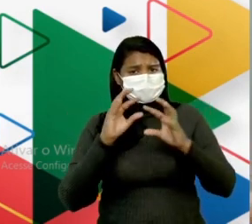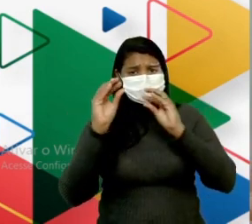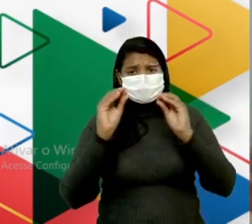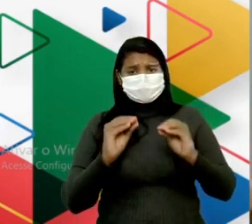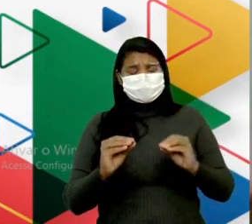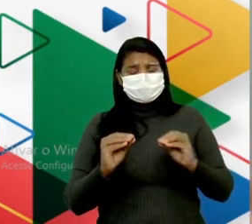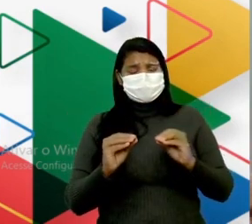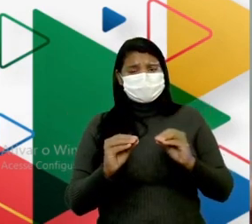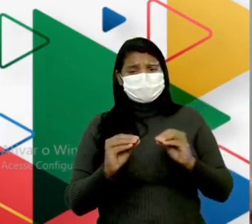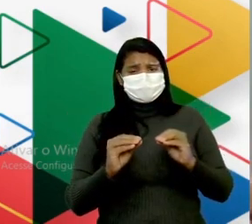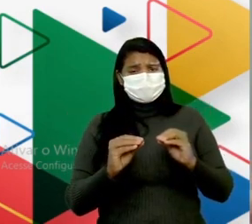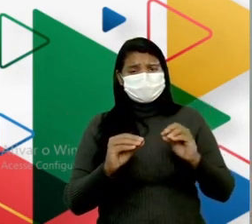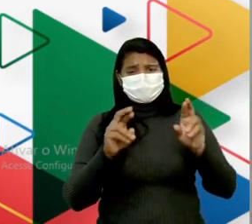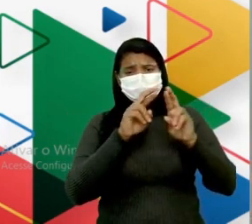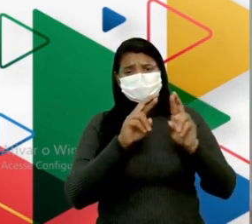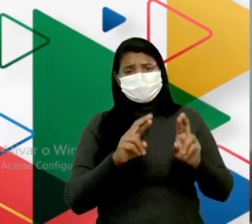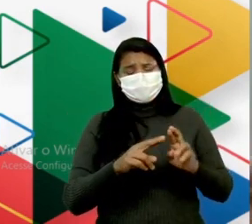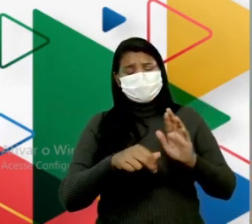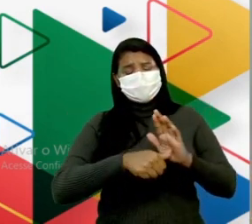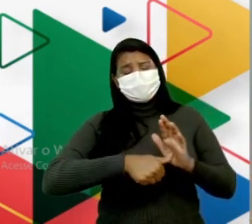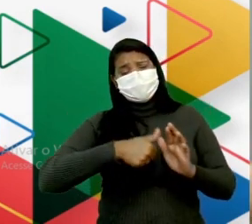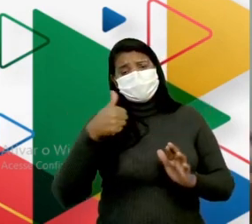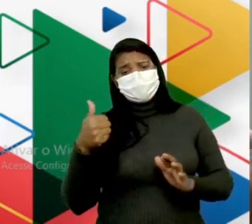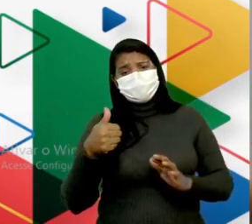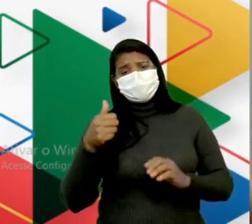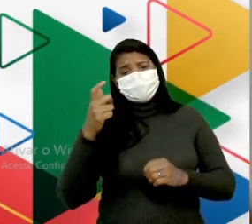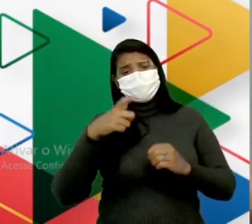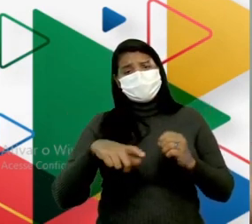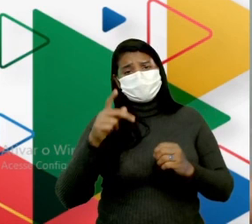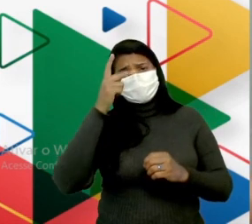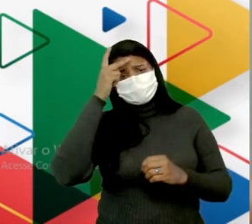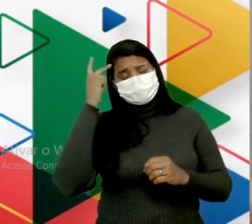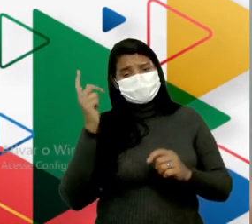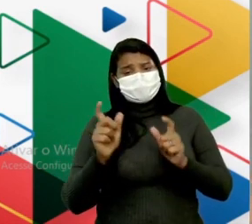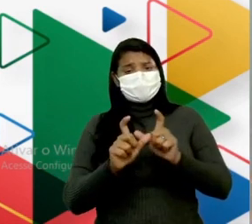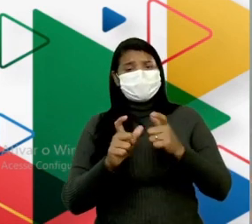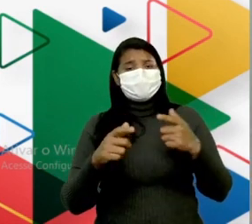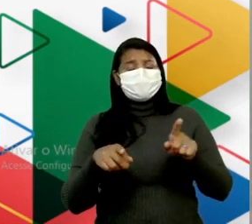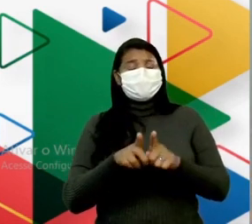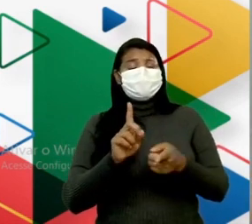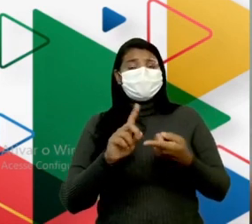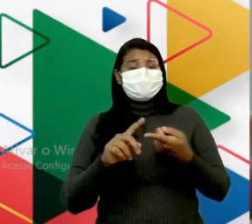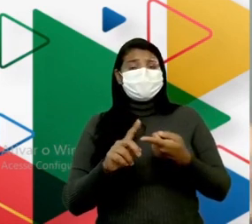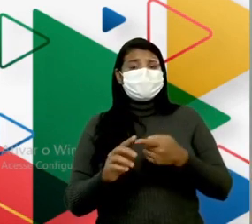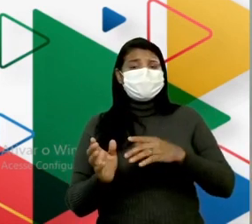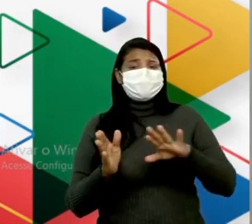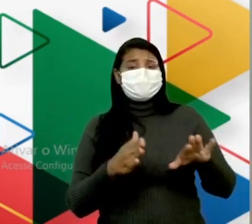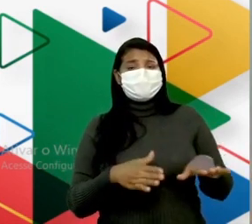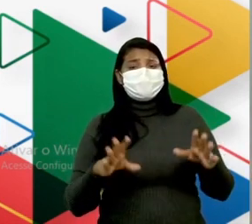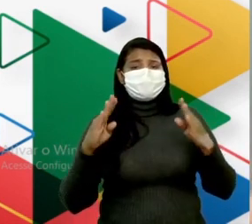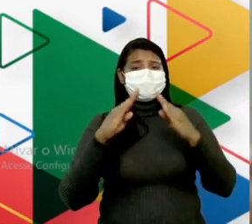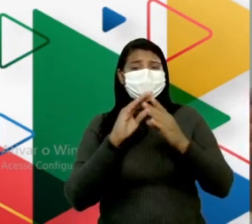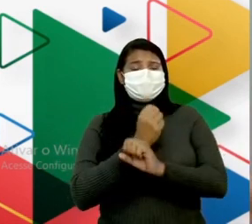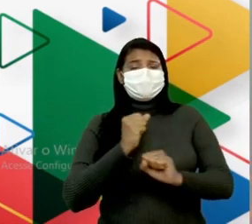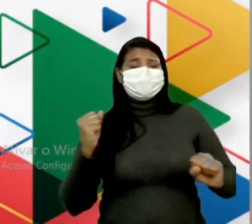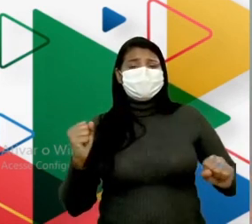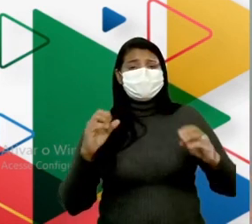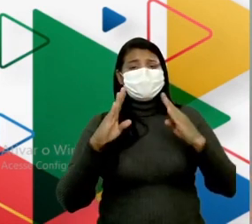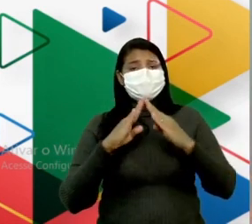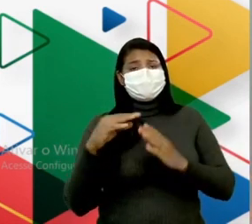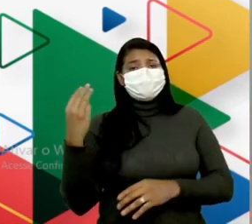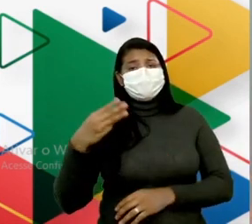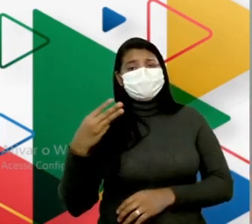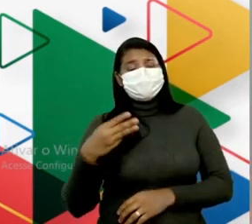regrinha porque está na primeira pessoa do singular. Agora, he lives in a big house. Ele mora em uma grande casa.